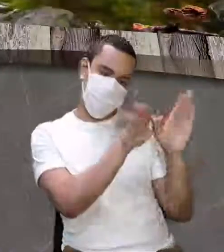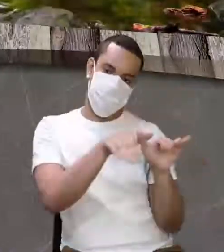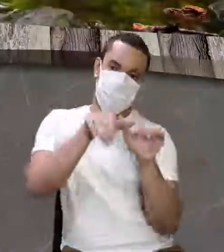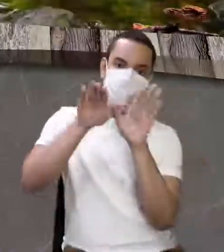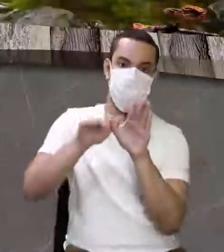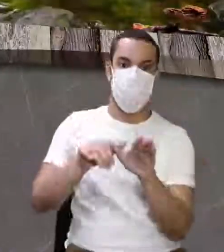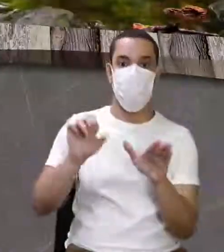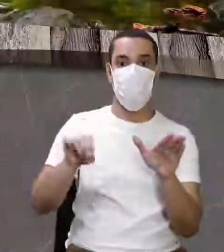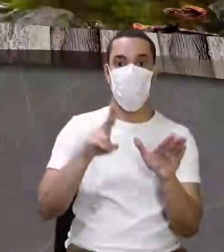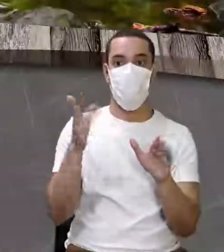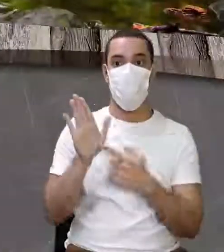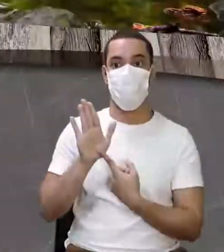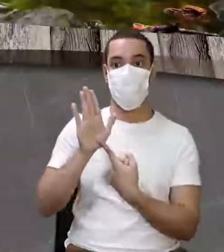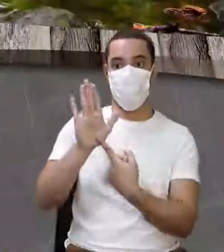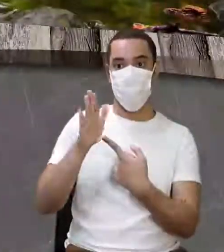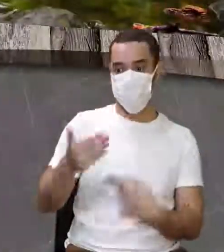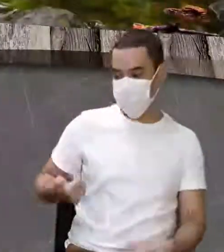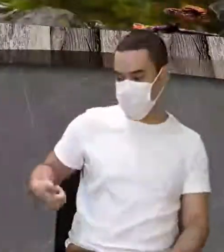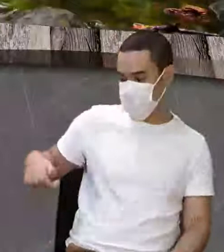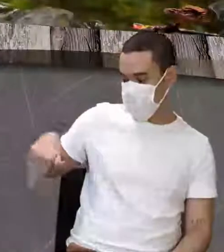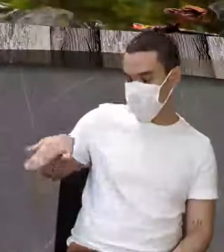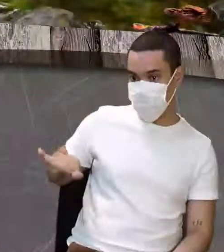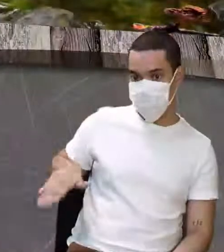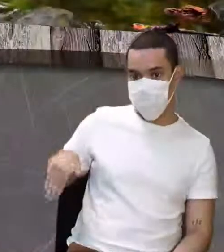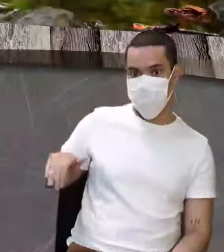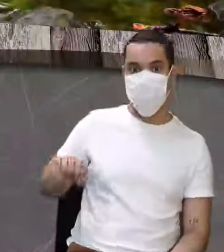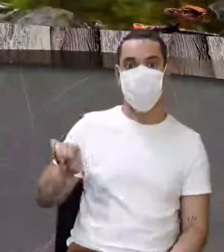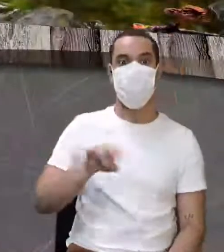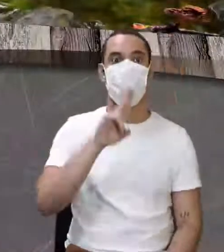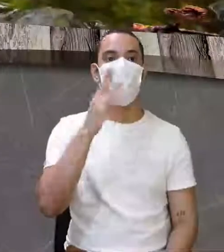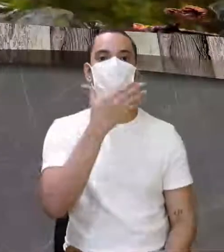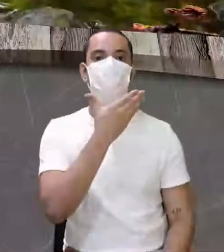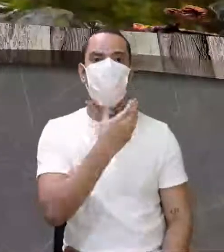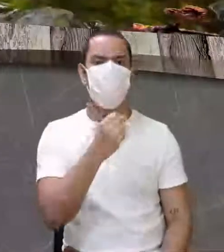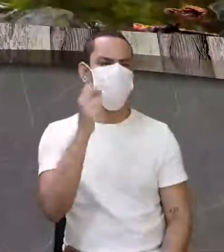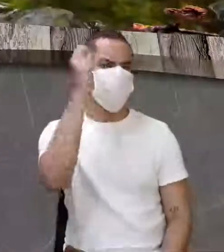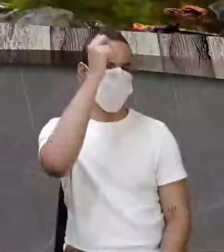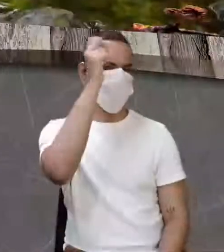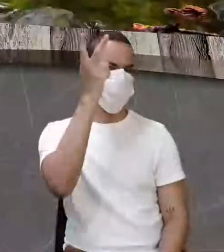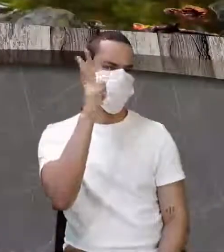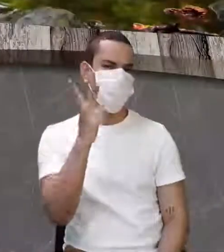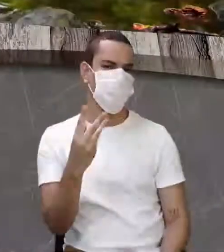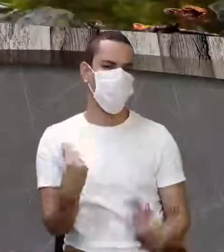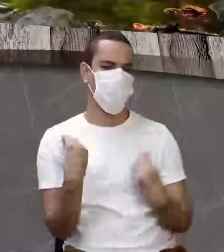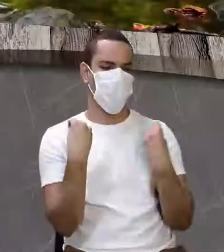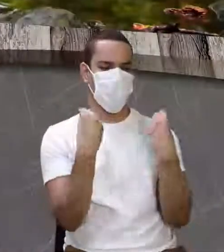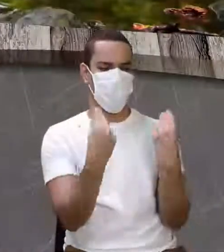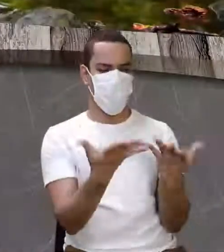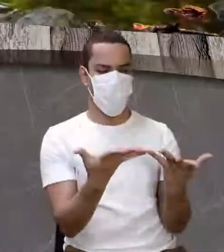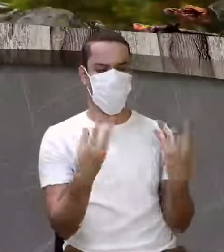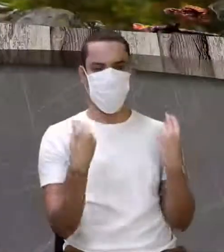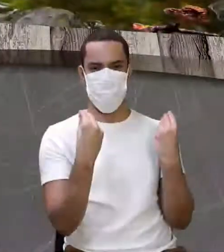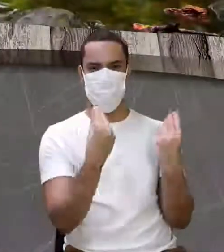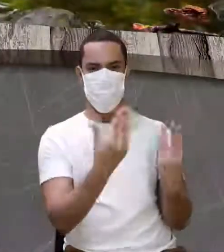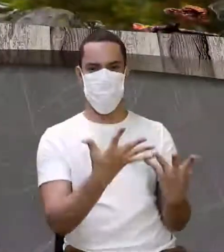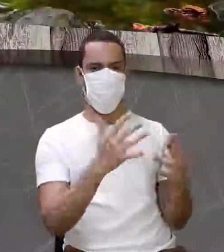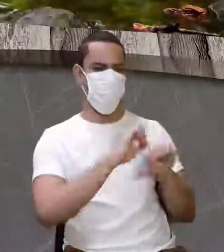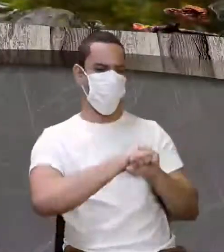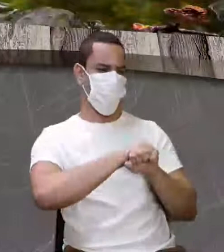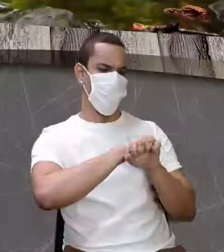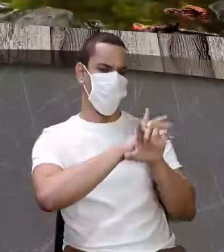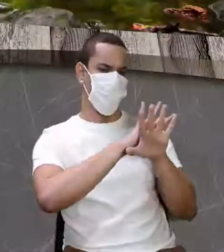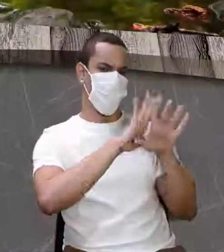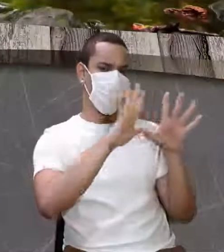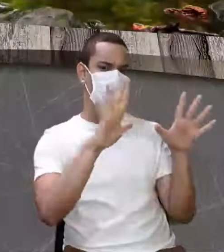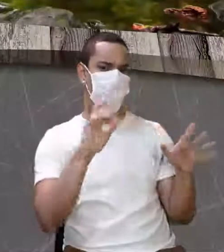mostrando a cauda, ou o macho vai ser muito espertinho e vai trazer, enfeitar da forma mais bonita. Para a gente, não